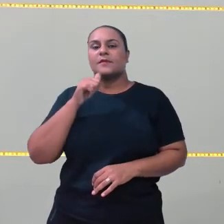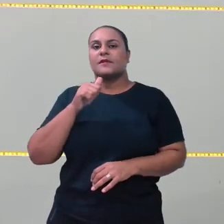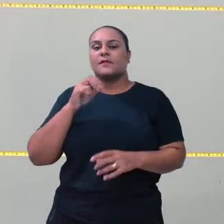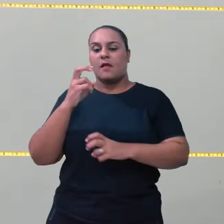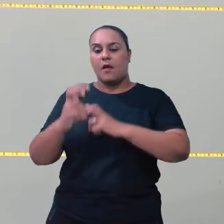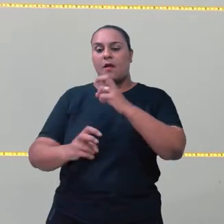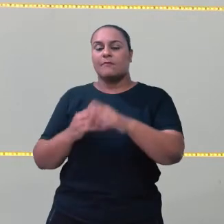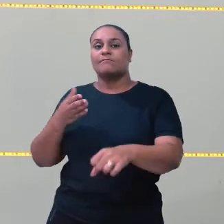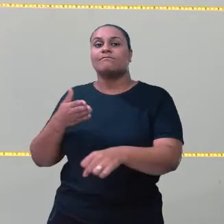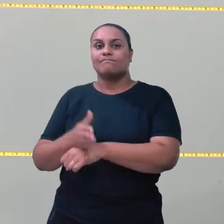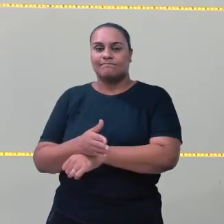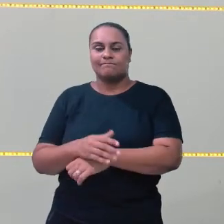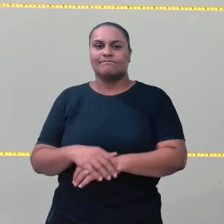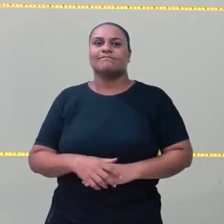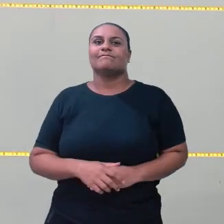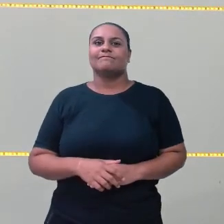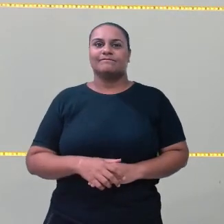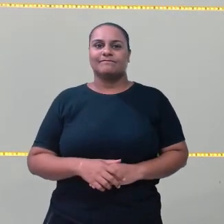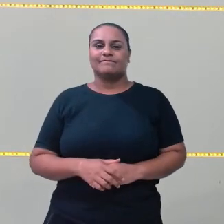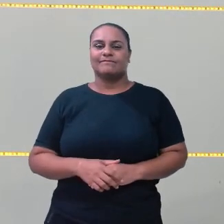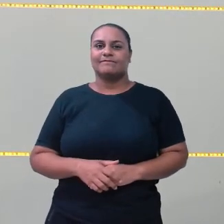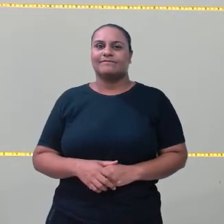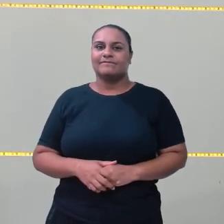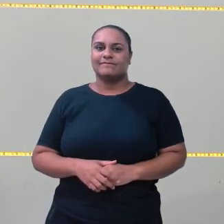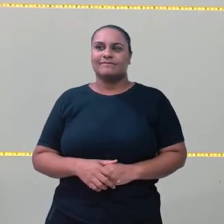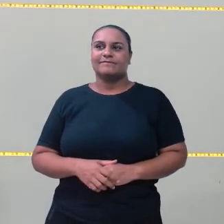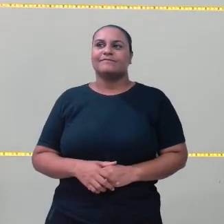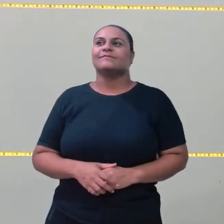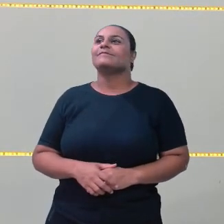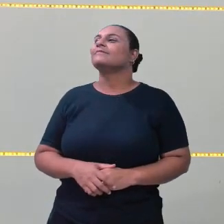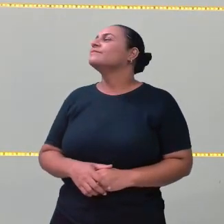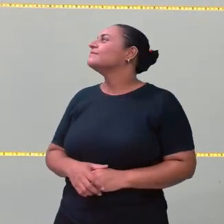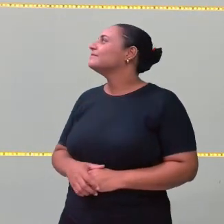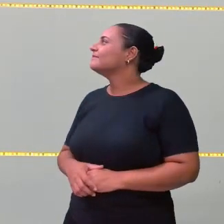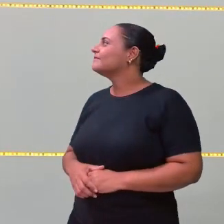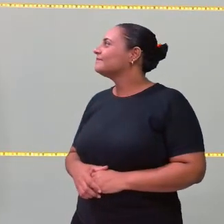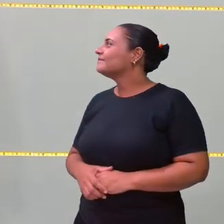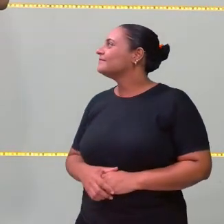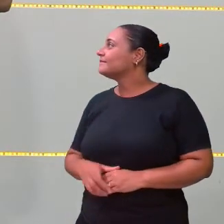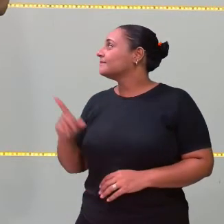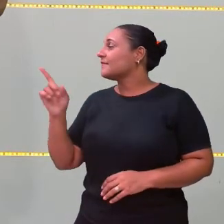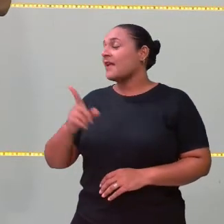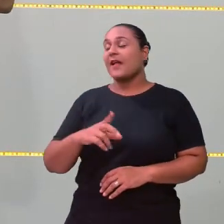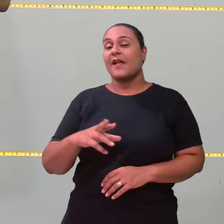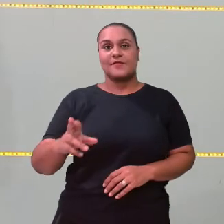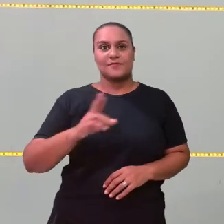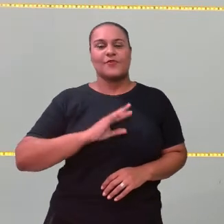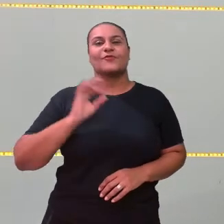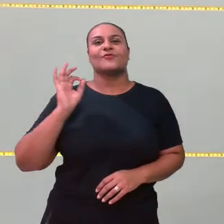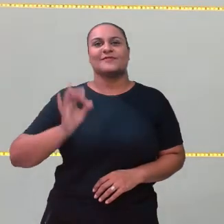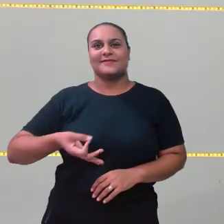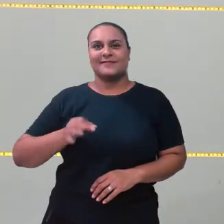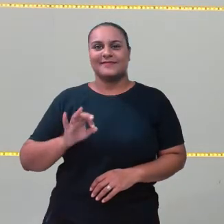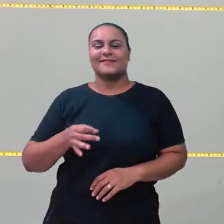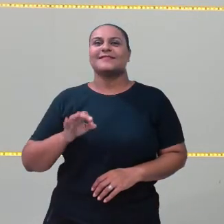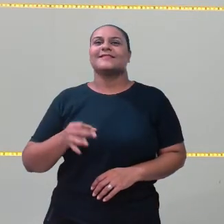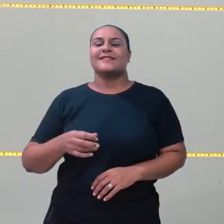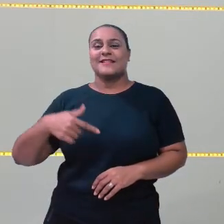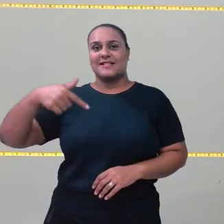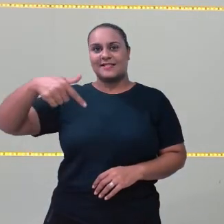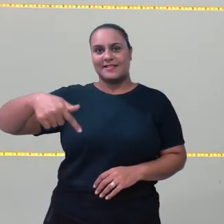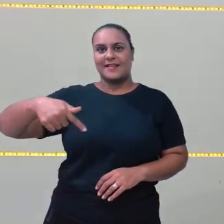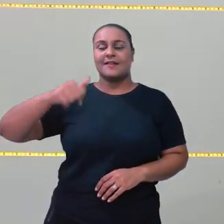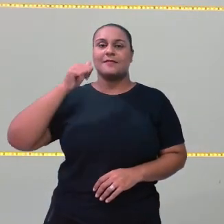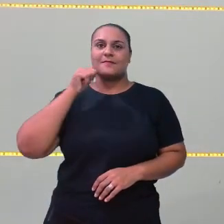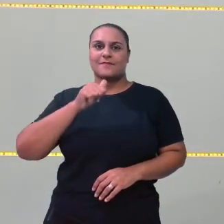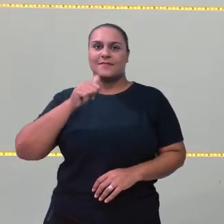parque? Vamos conferir? Olha aí, estudantes, exatamente